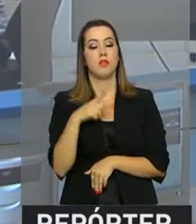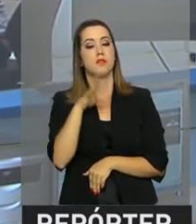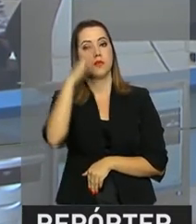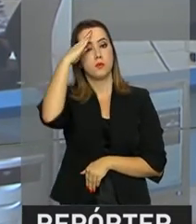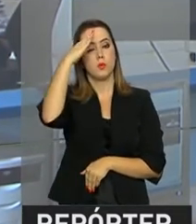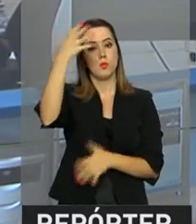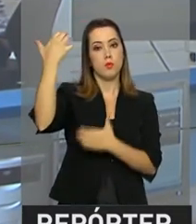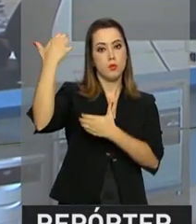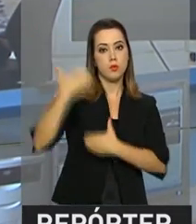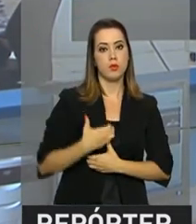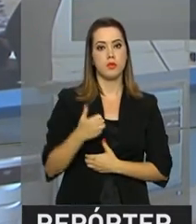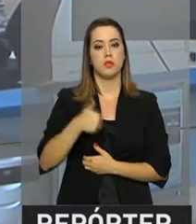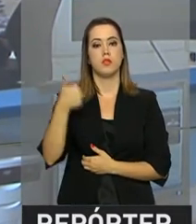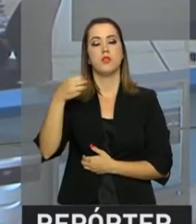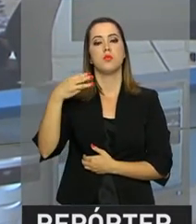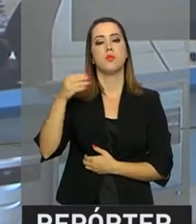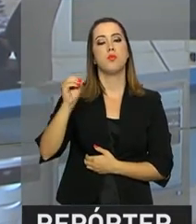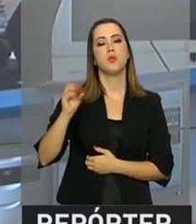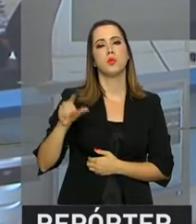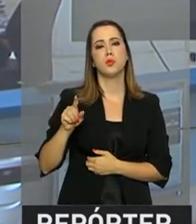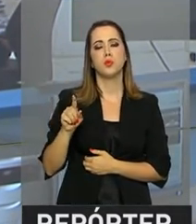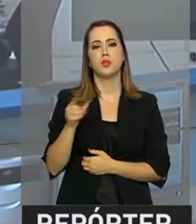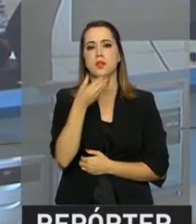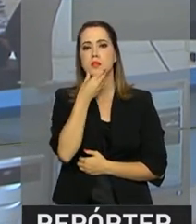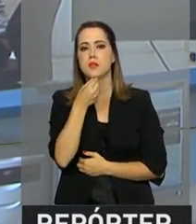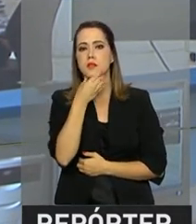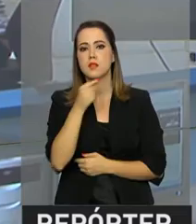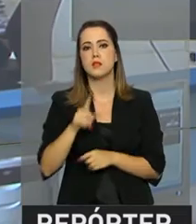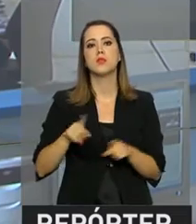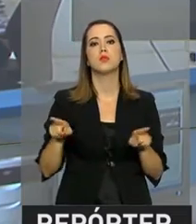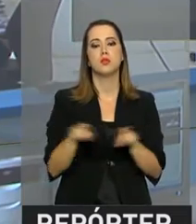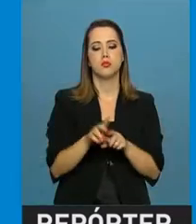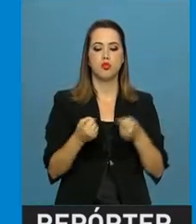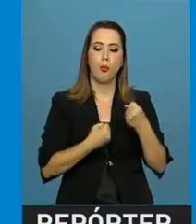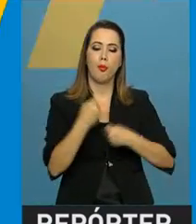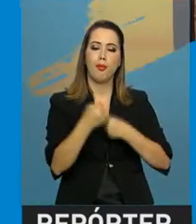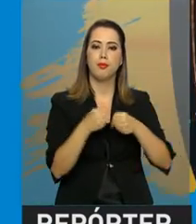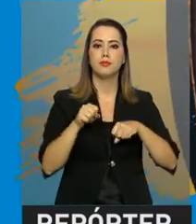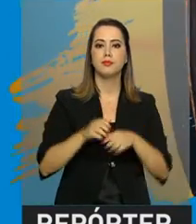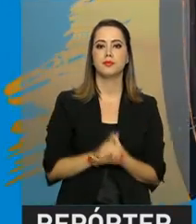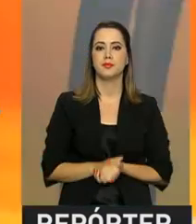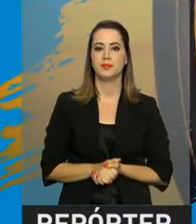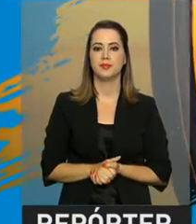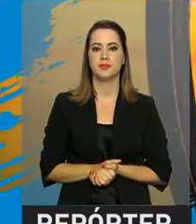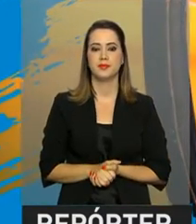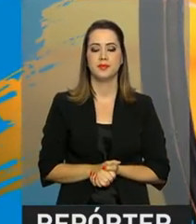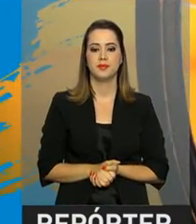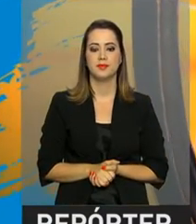apresentar com mais de 1.300 homens, além dos carros blindados.